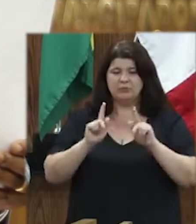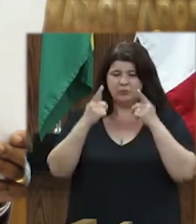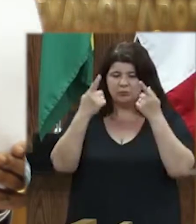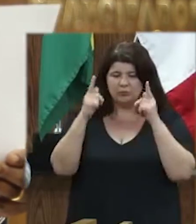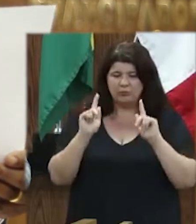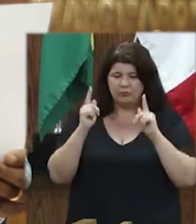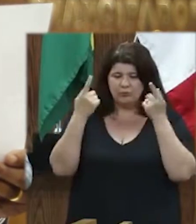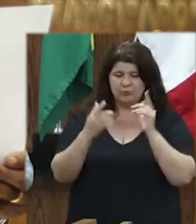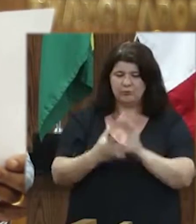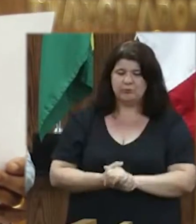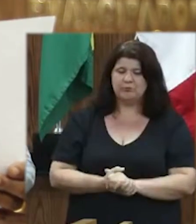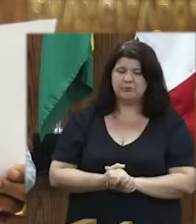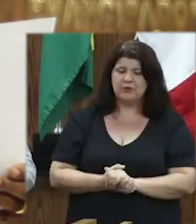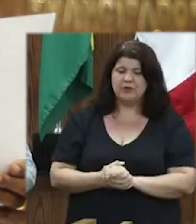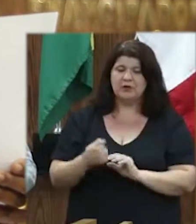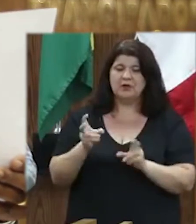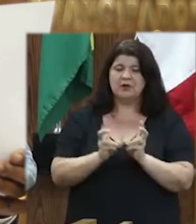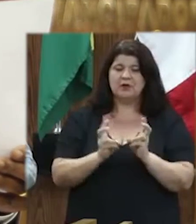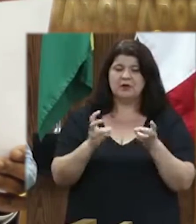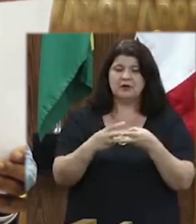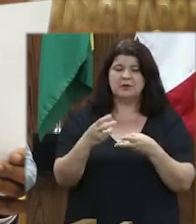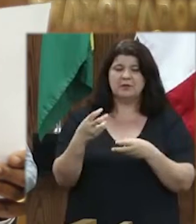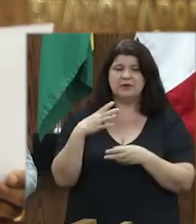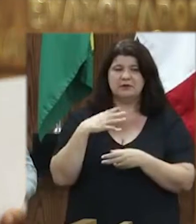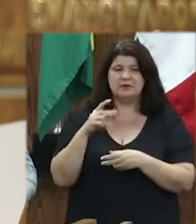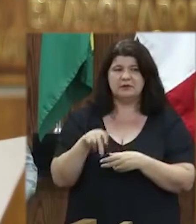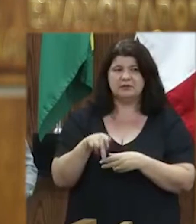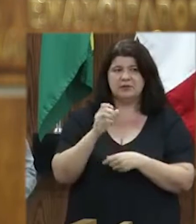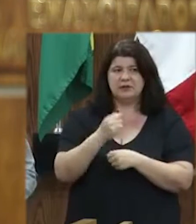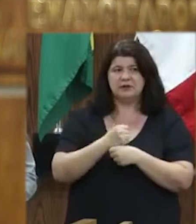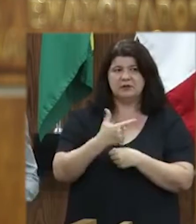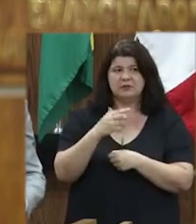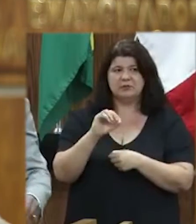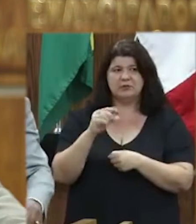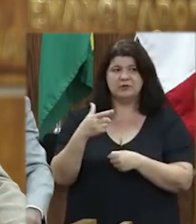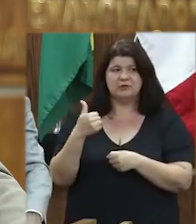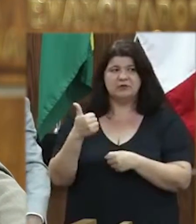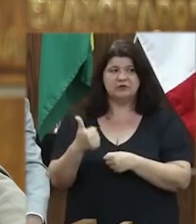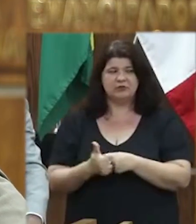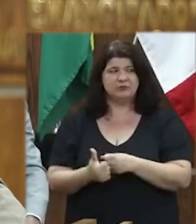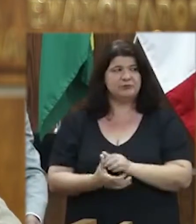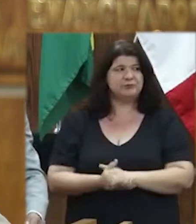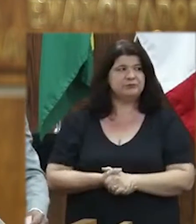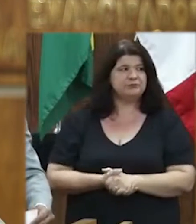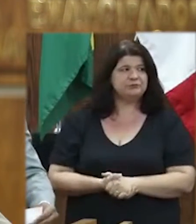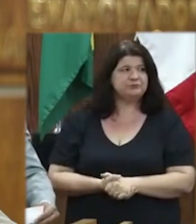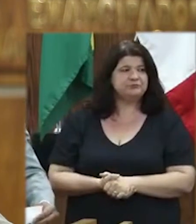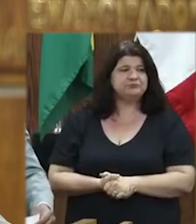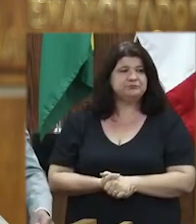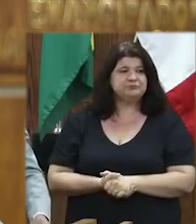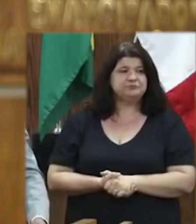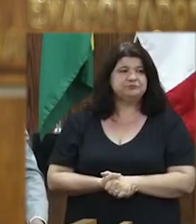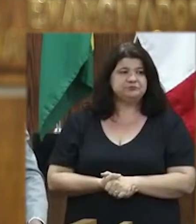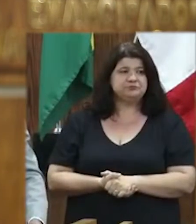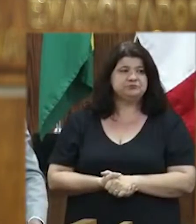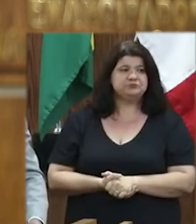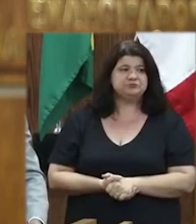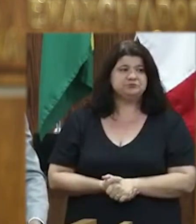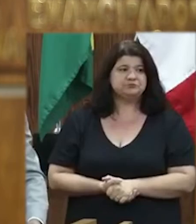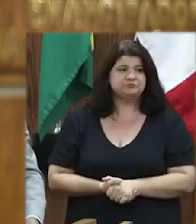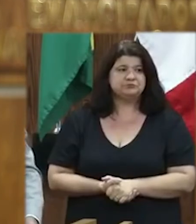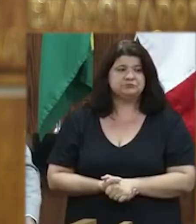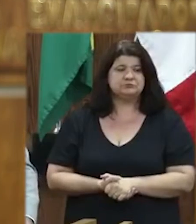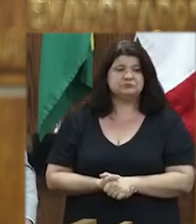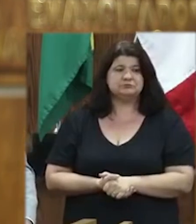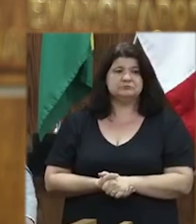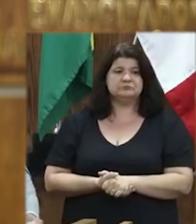Oswaldo Toschi, 30 de novembro de 2021. Wellington Silva, vereador. Em discussão, o requerimento do novo vereador. Não havendo